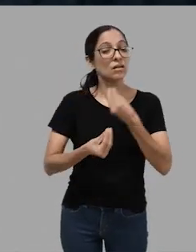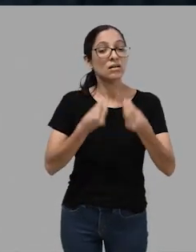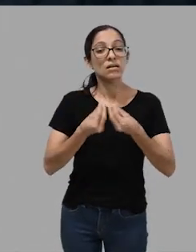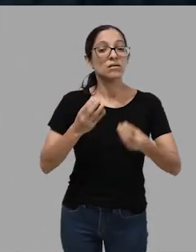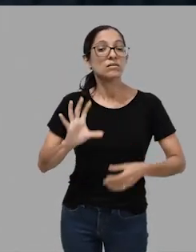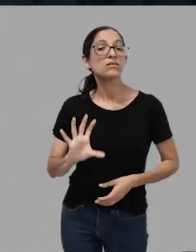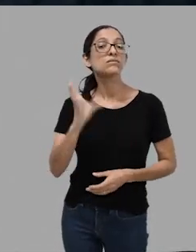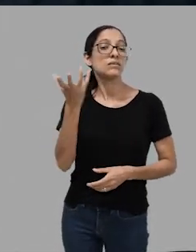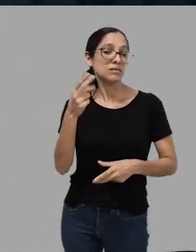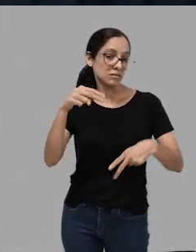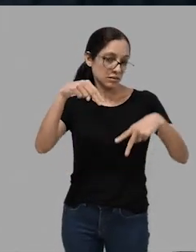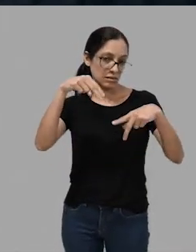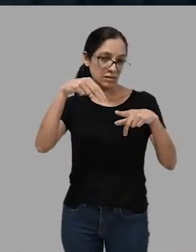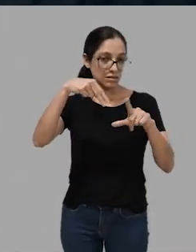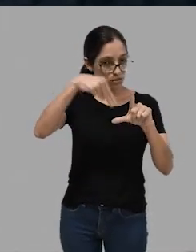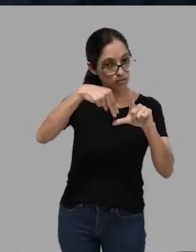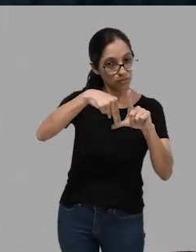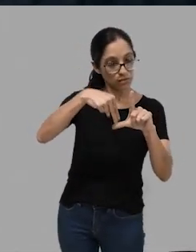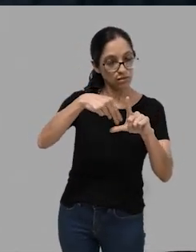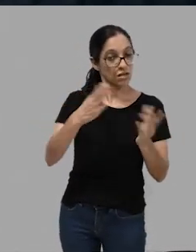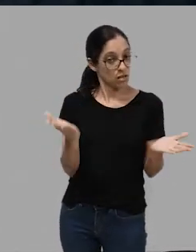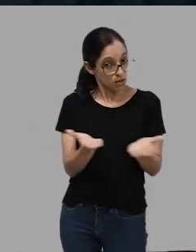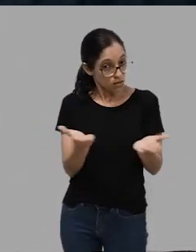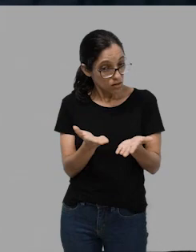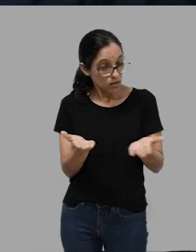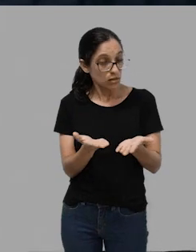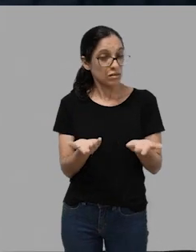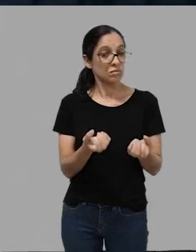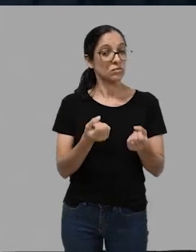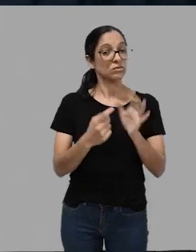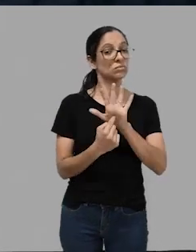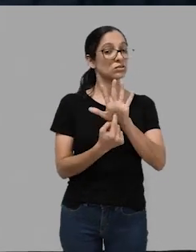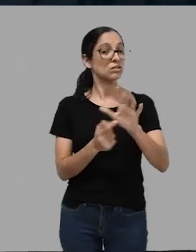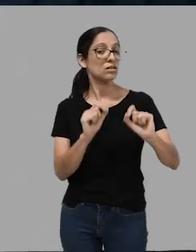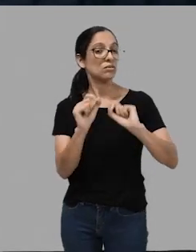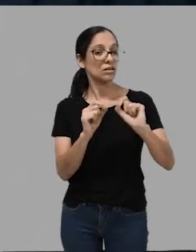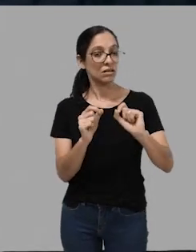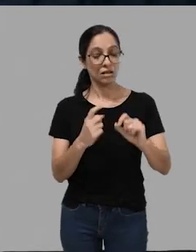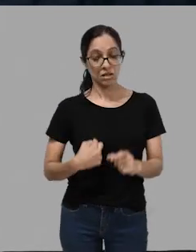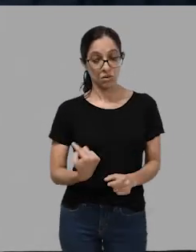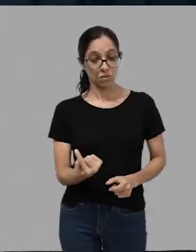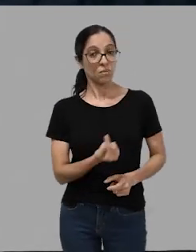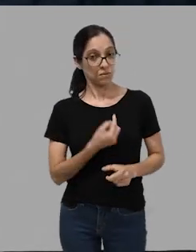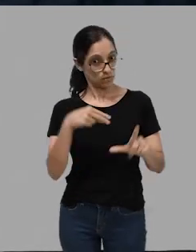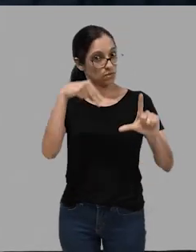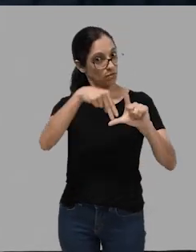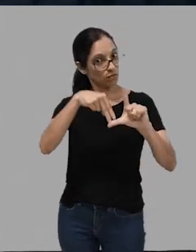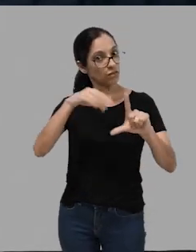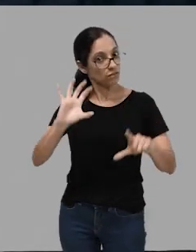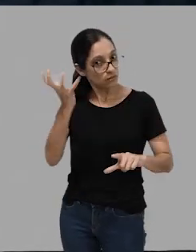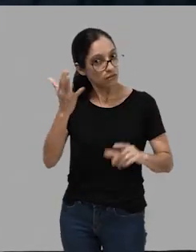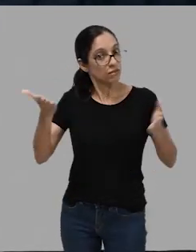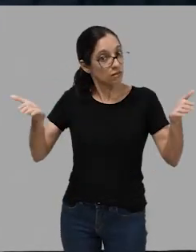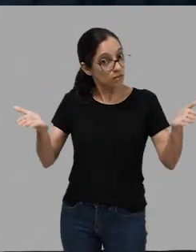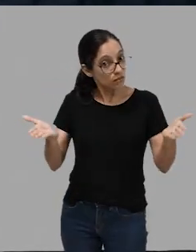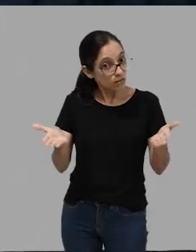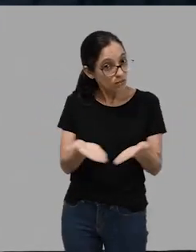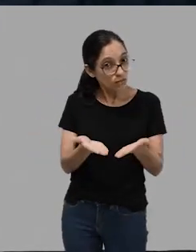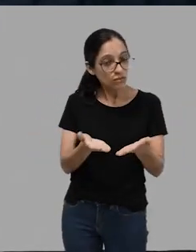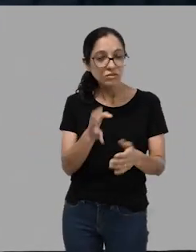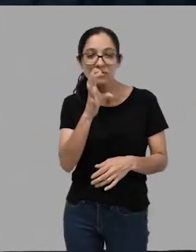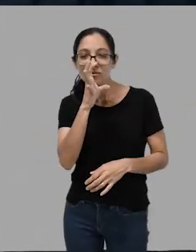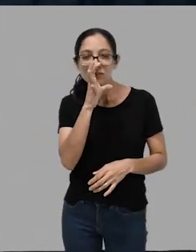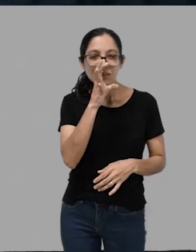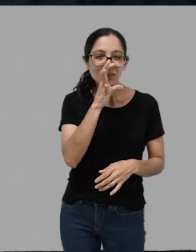funcionava a novela de Cavalaria e hoje eu posso dizer que as nossas novelas nas telas novelas que nós